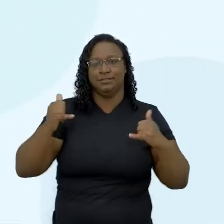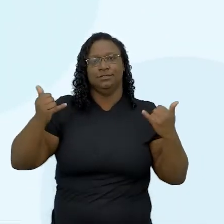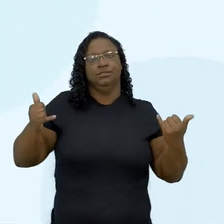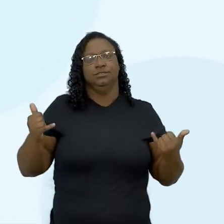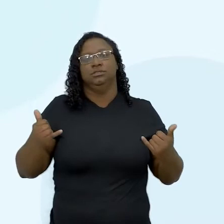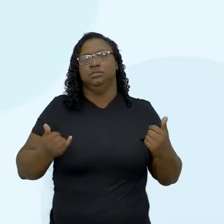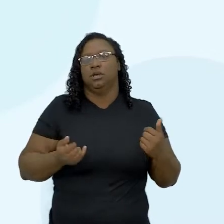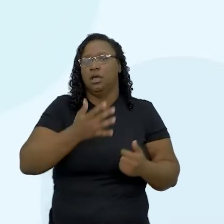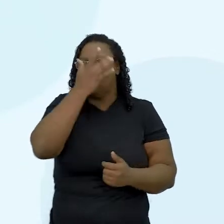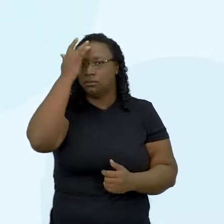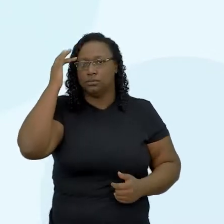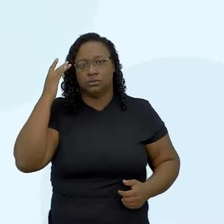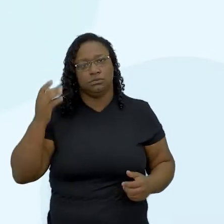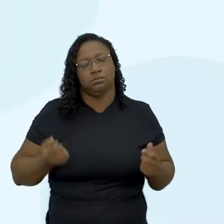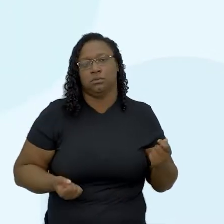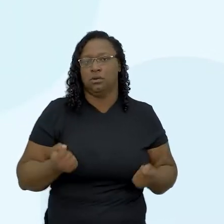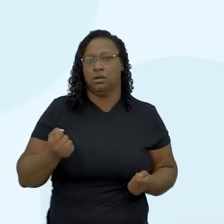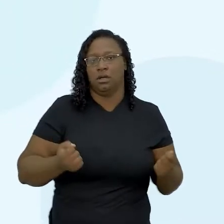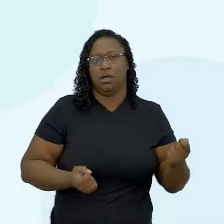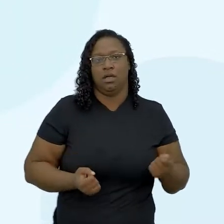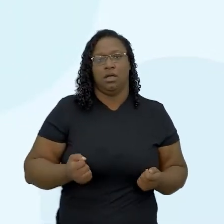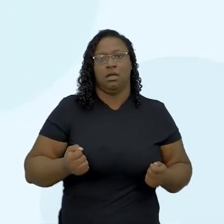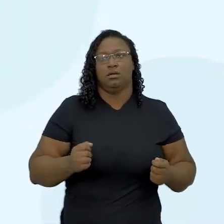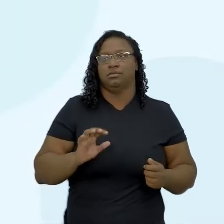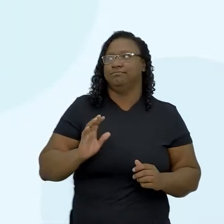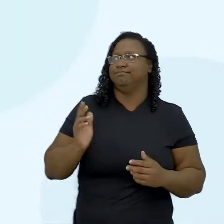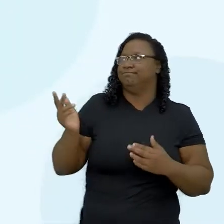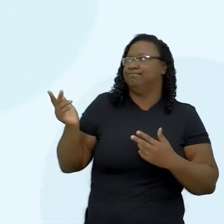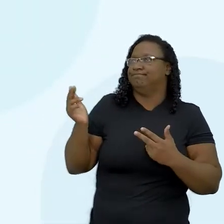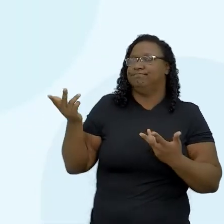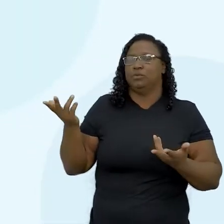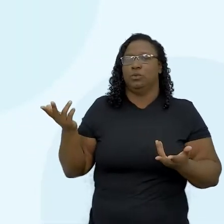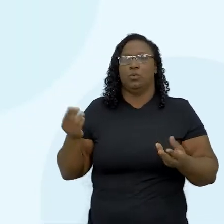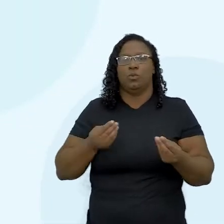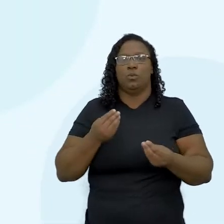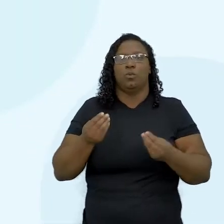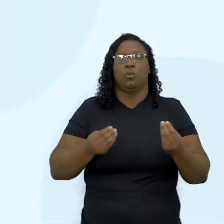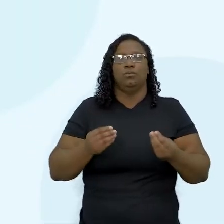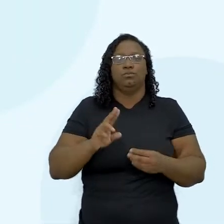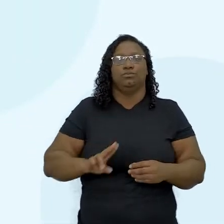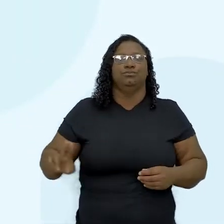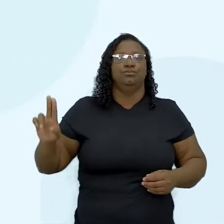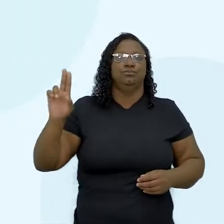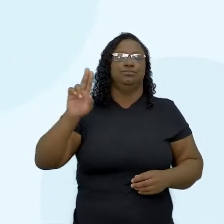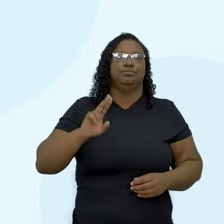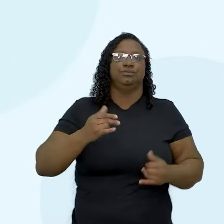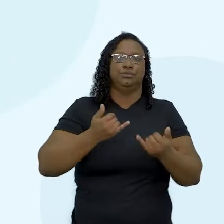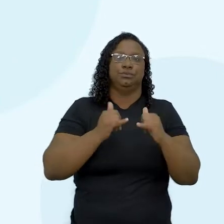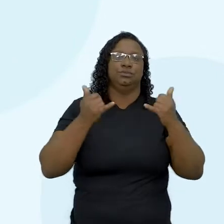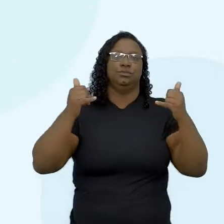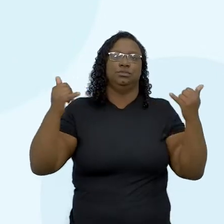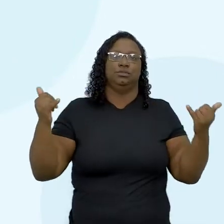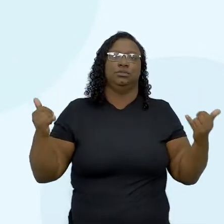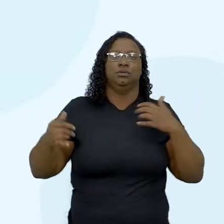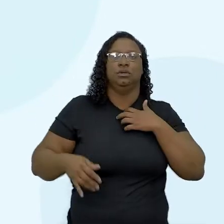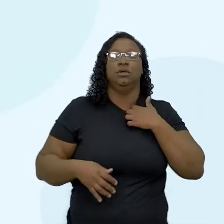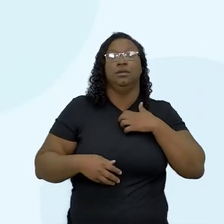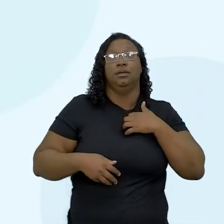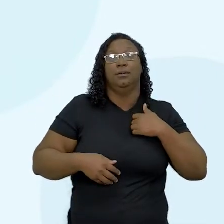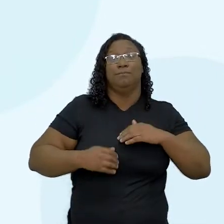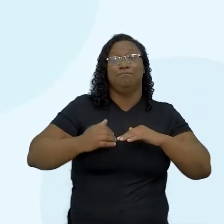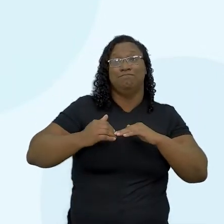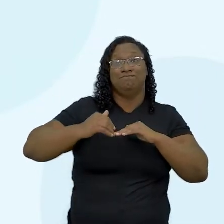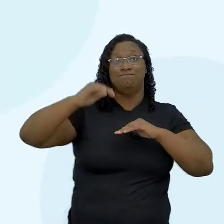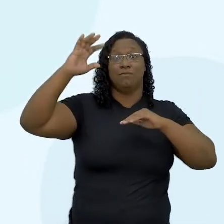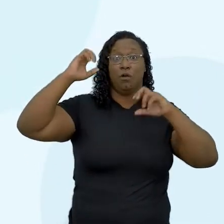de um carro, tá associado ao quanto ele gasta de energia por tempo. Quanto mais potente, mais ele precisa de energia pra realizar